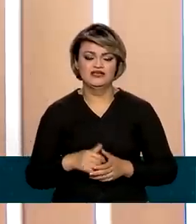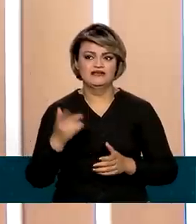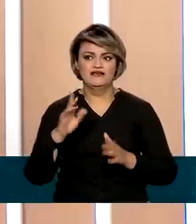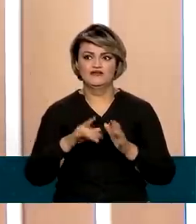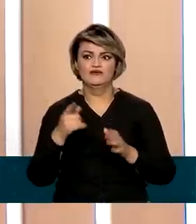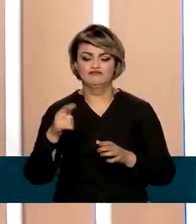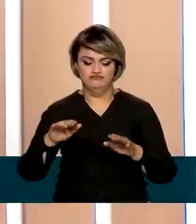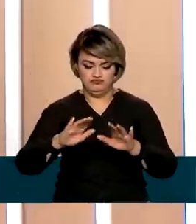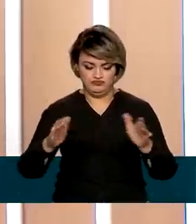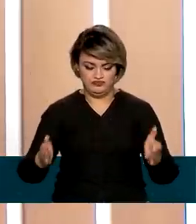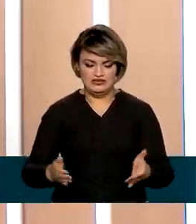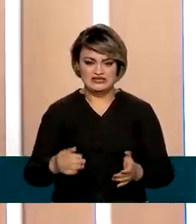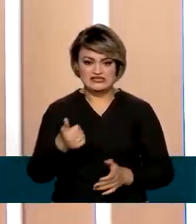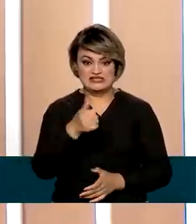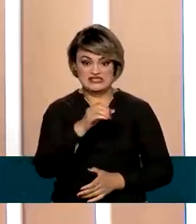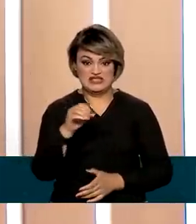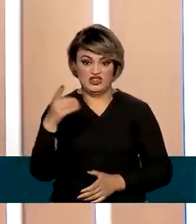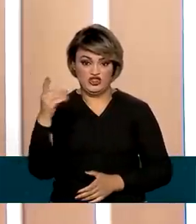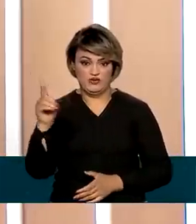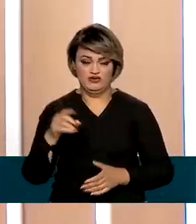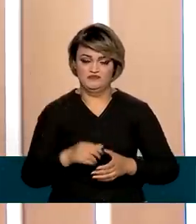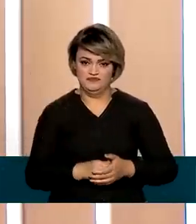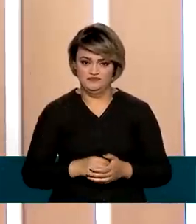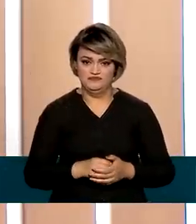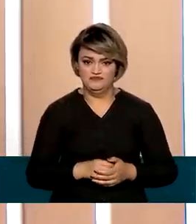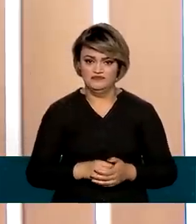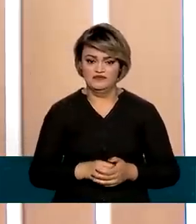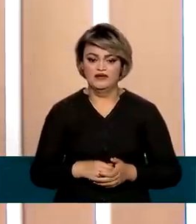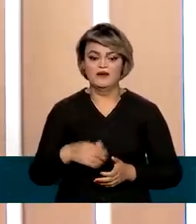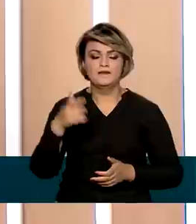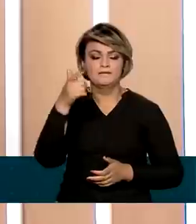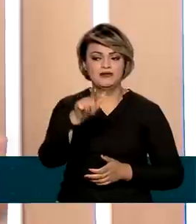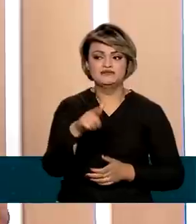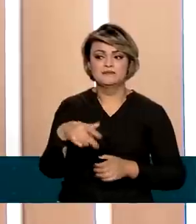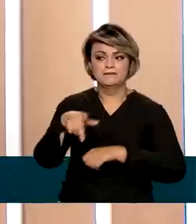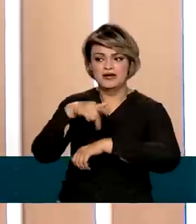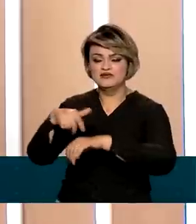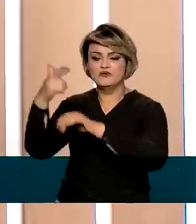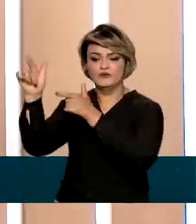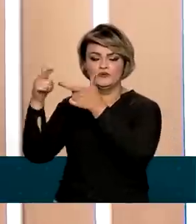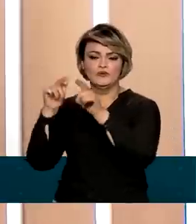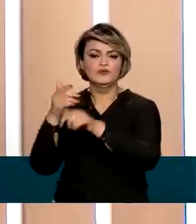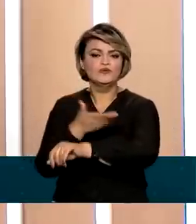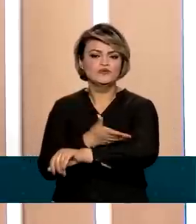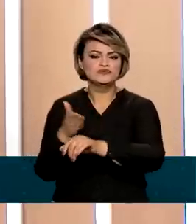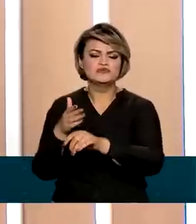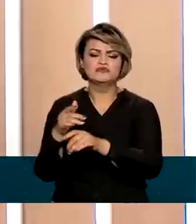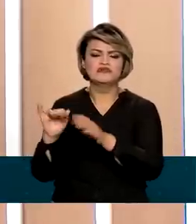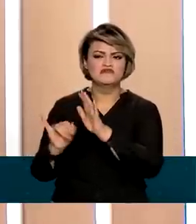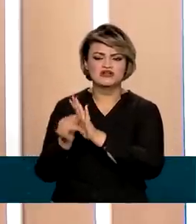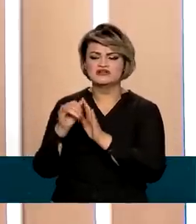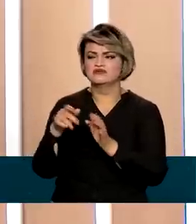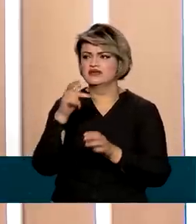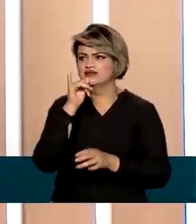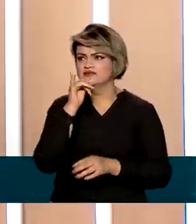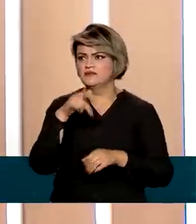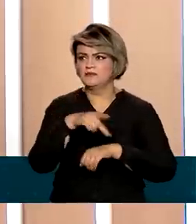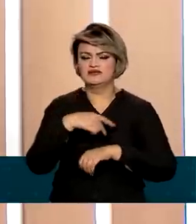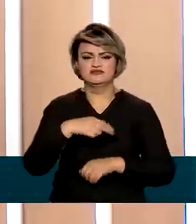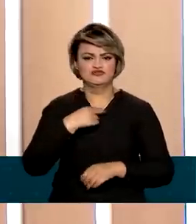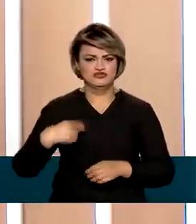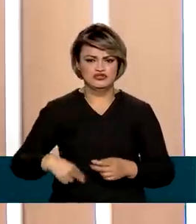ultrapassando a casa dos em dólares e também fazendo com que países que e debaixo inflação como